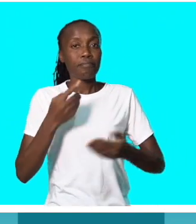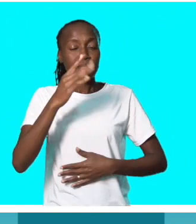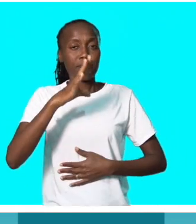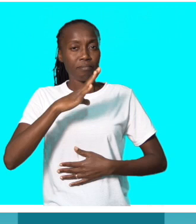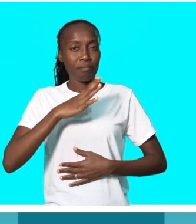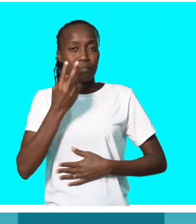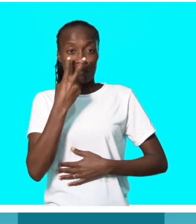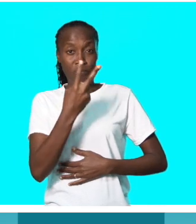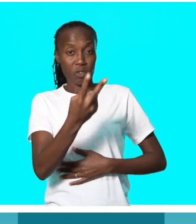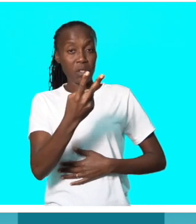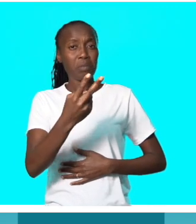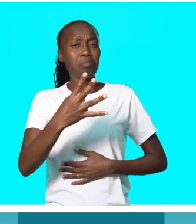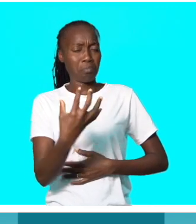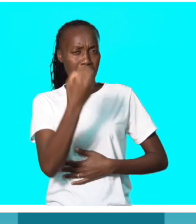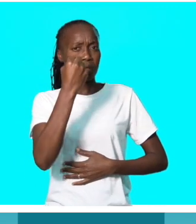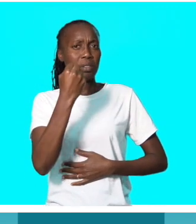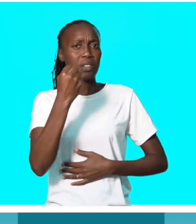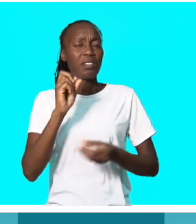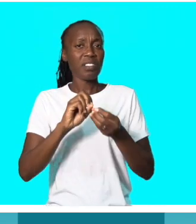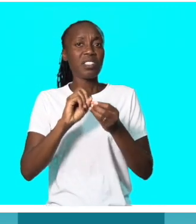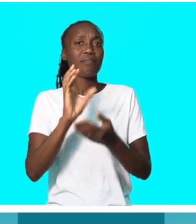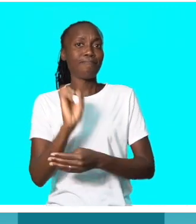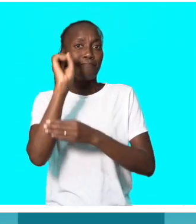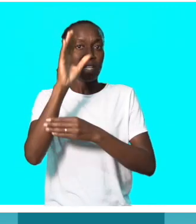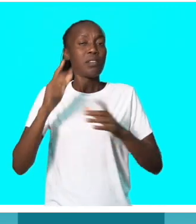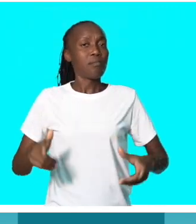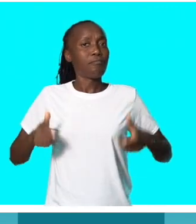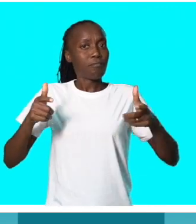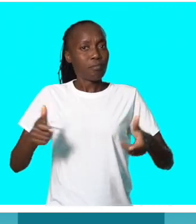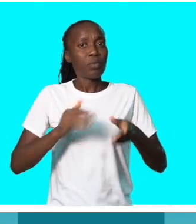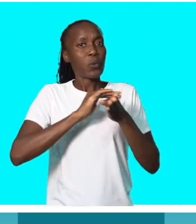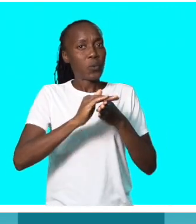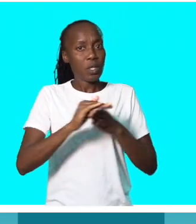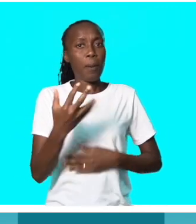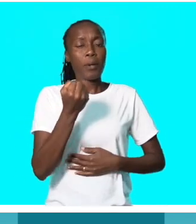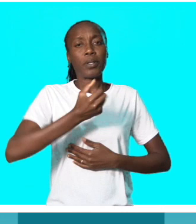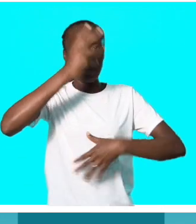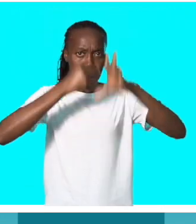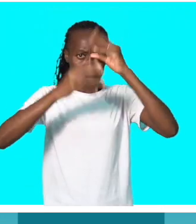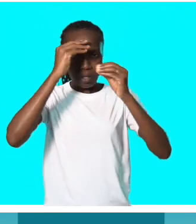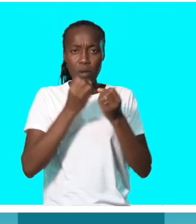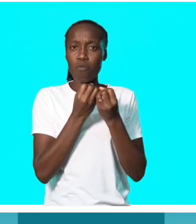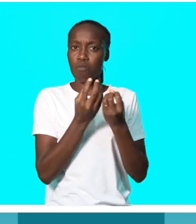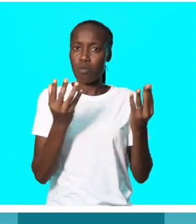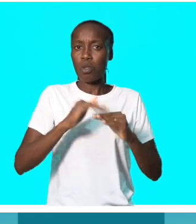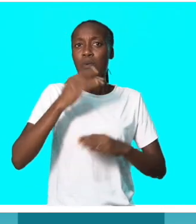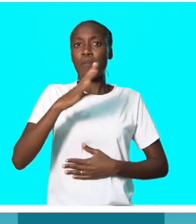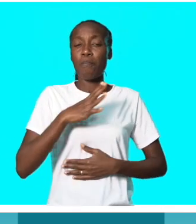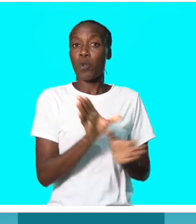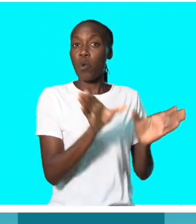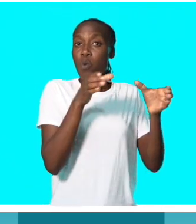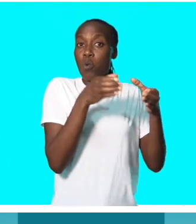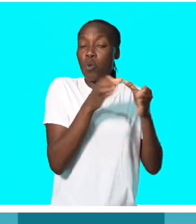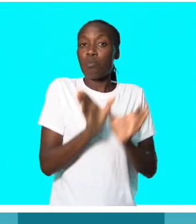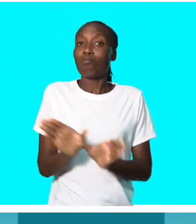Deu para ver que é possível jogar basquete na cadeira de rodas. Podemos aprender muito com as duas